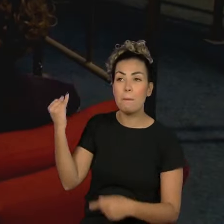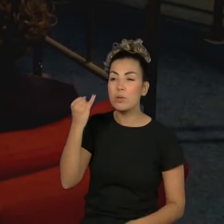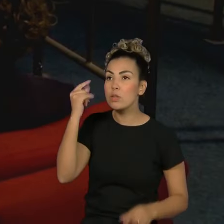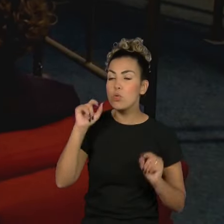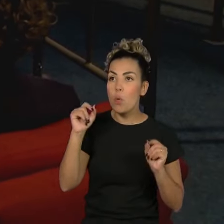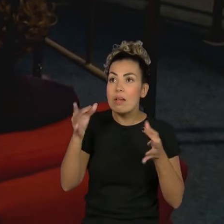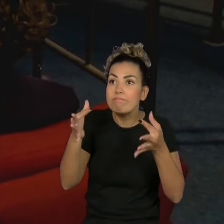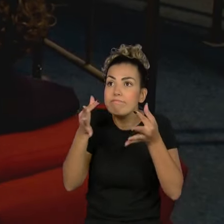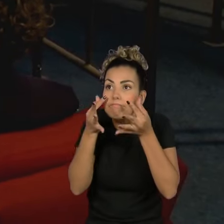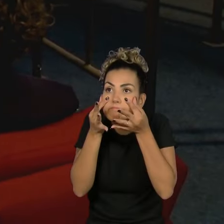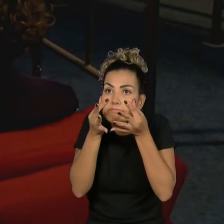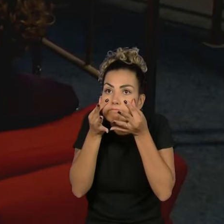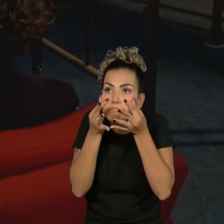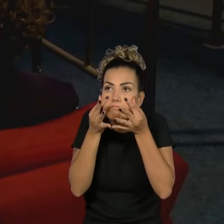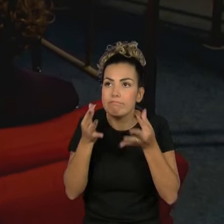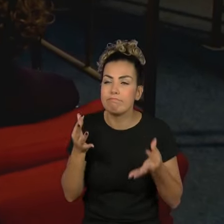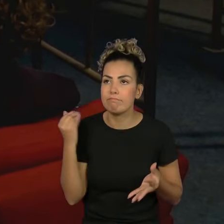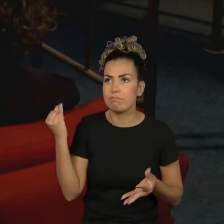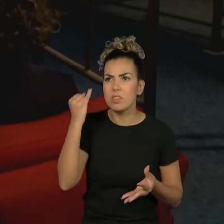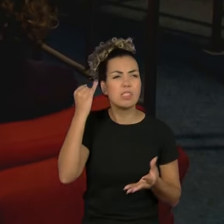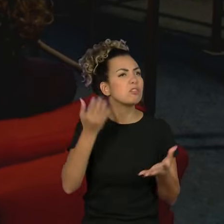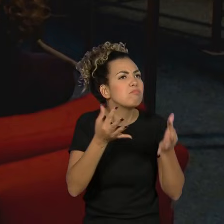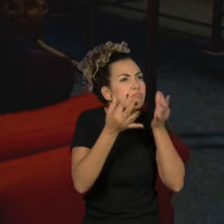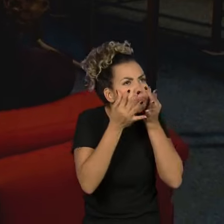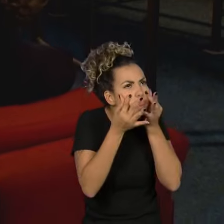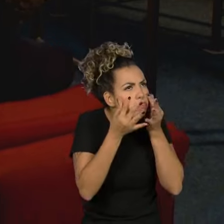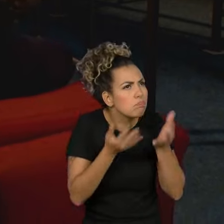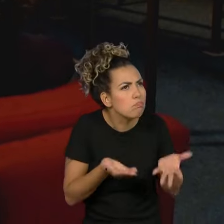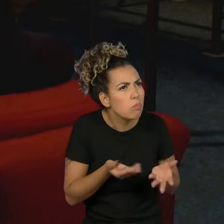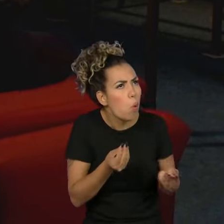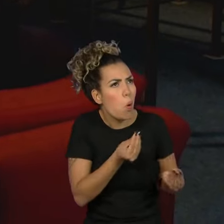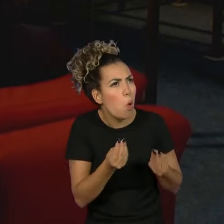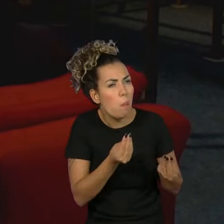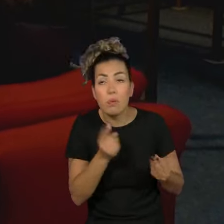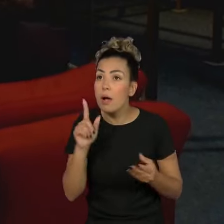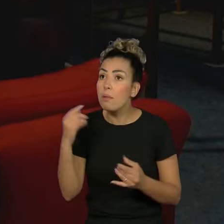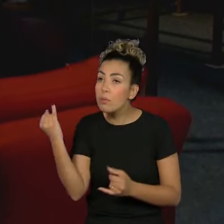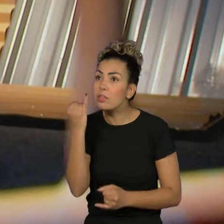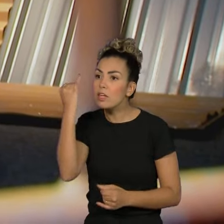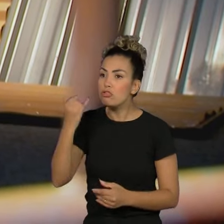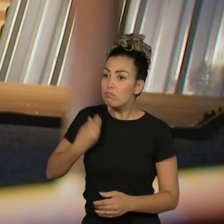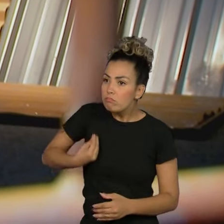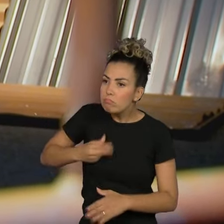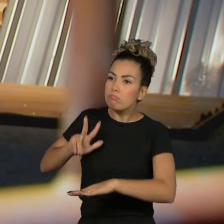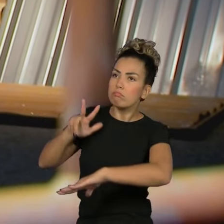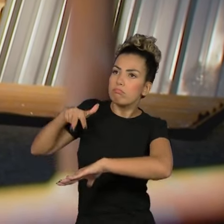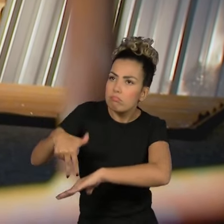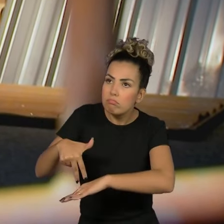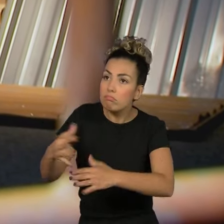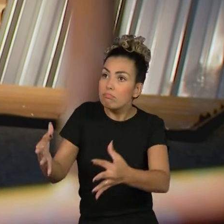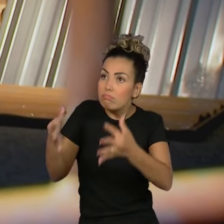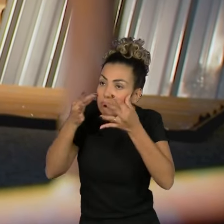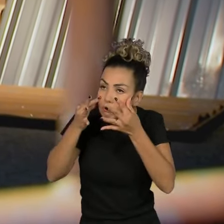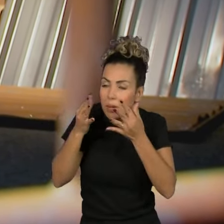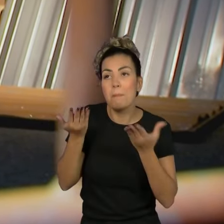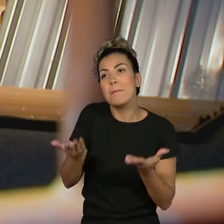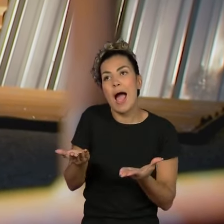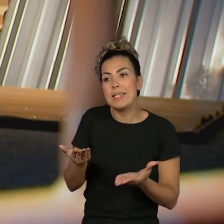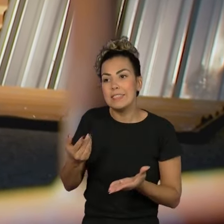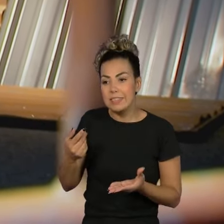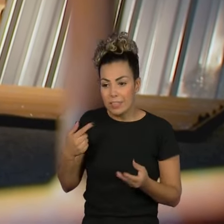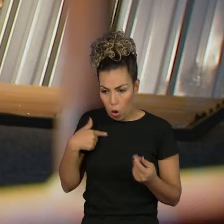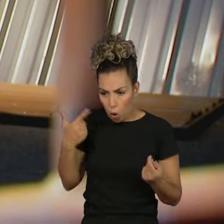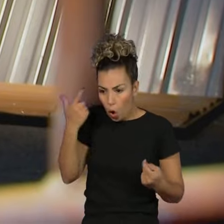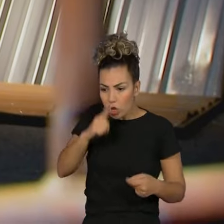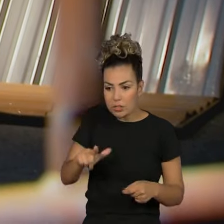hum eu acho que com o que que é isso estar estar mais presente quando você pode porque a gente não é essa exigência de que eu tenho que